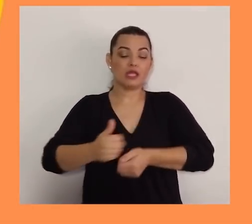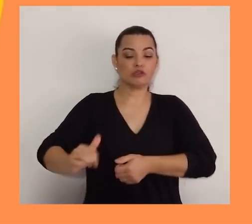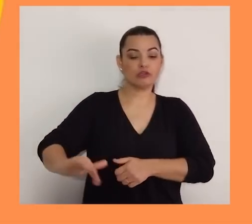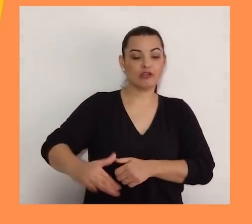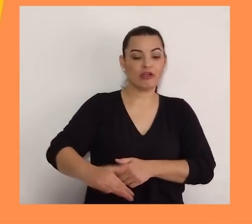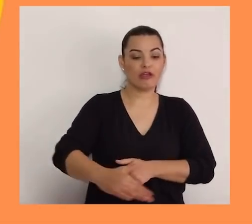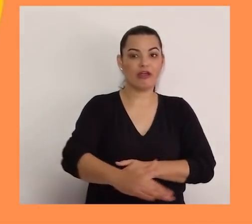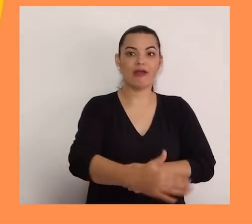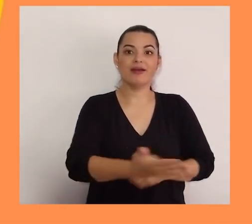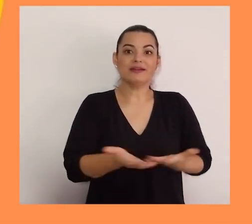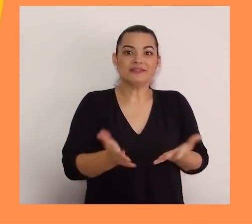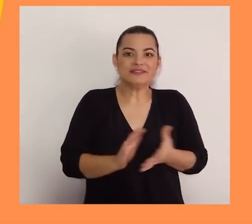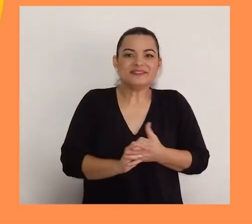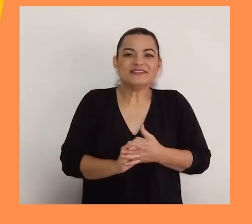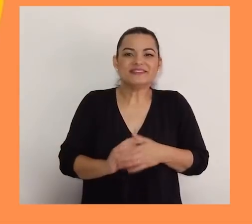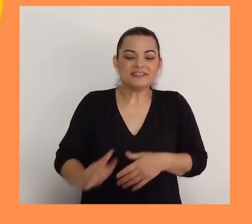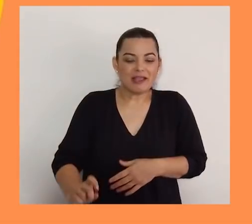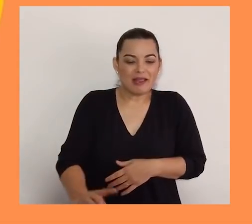sobrou